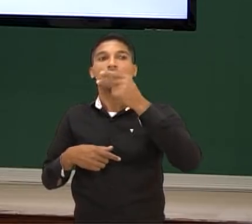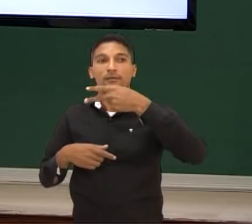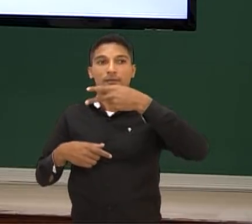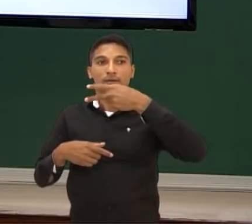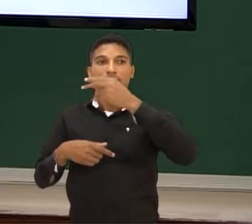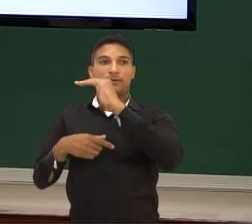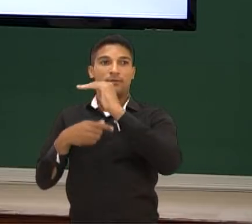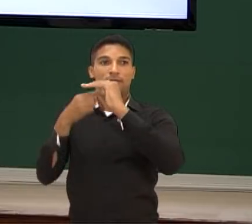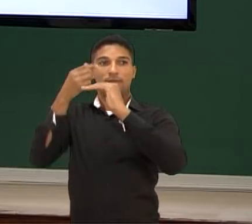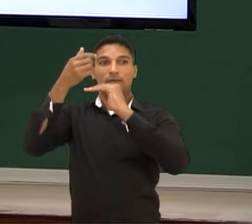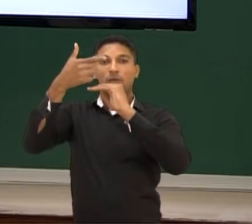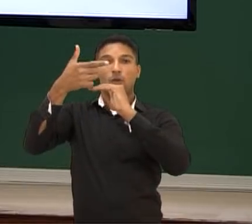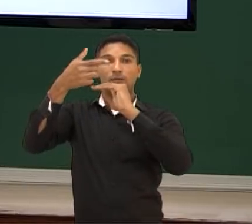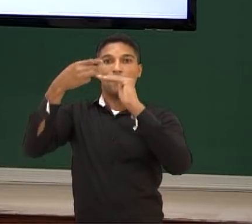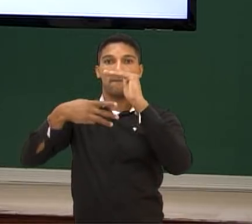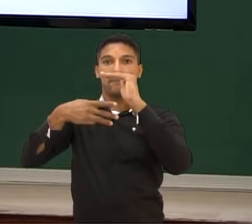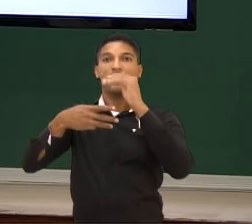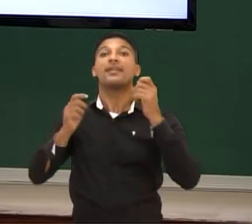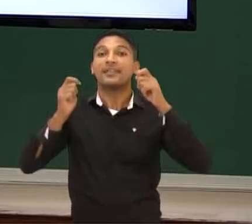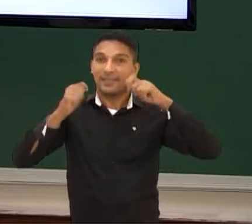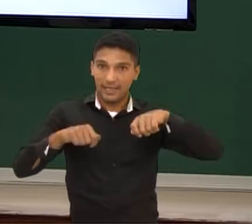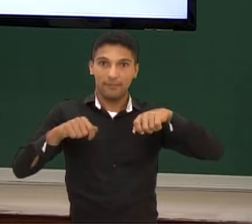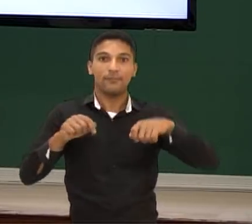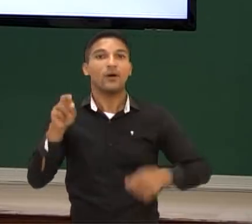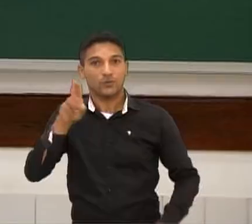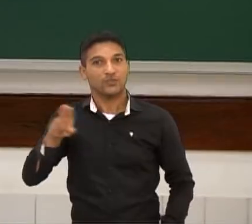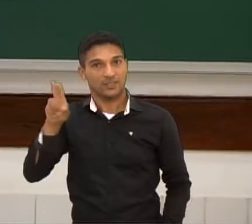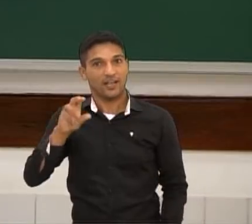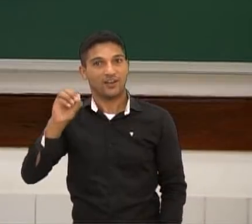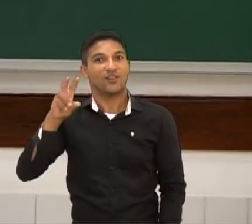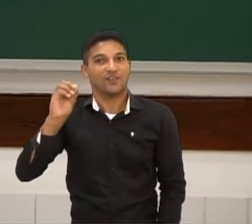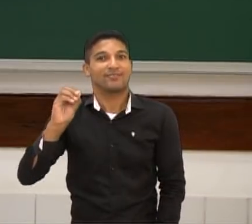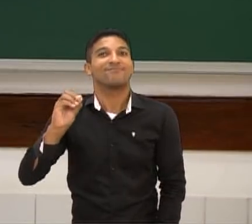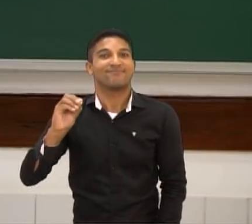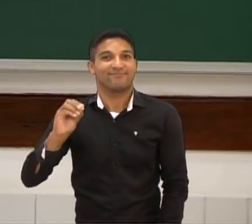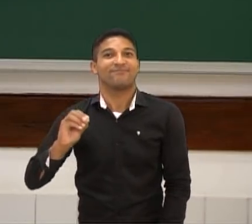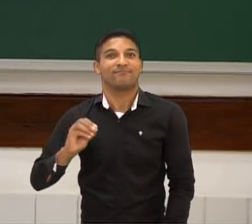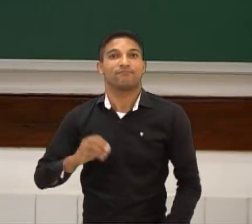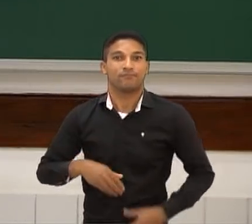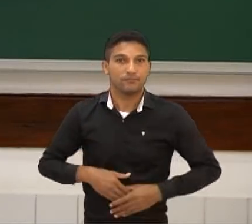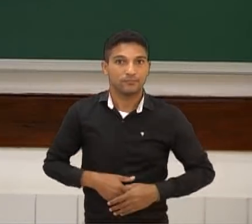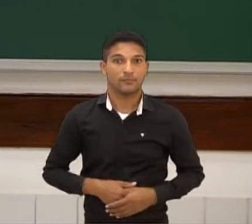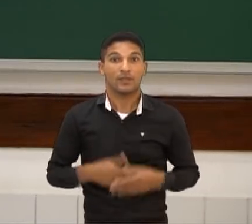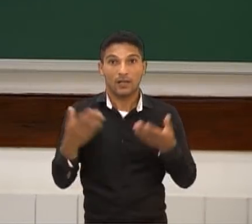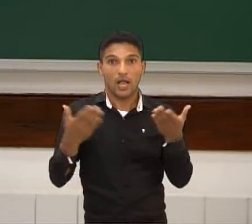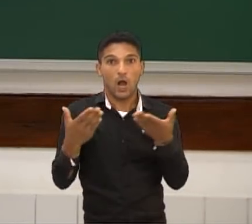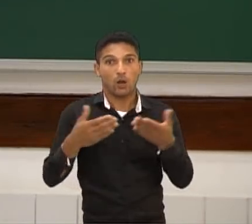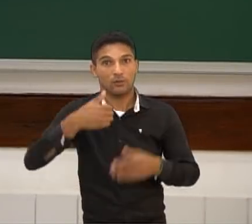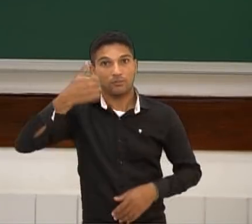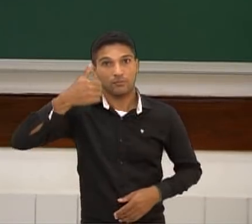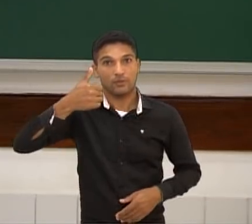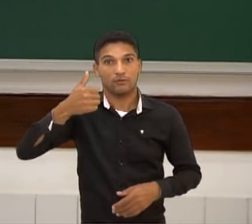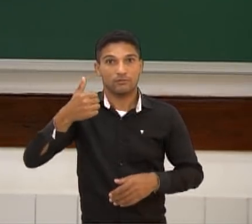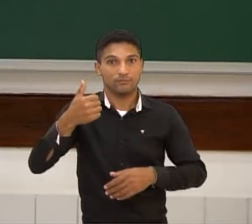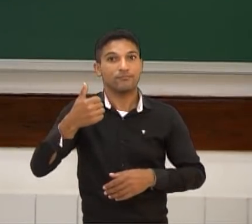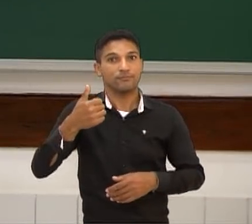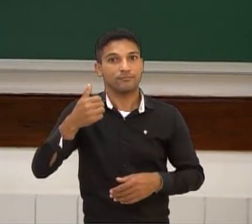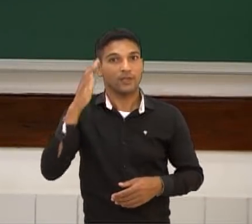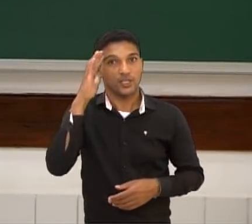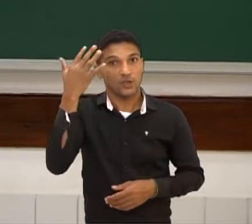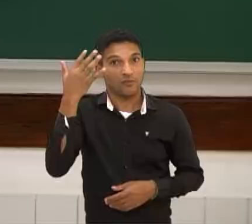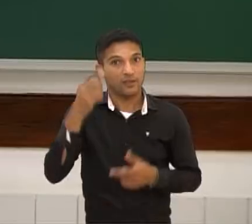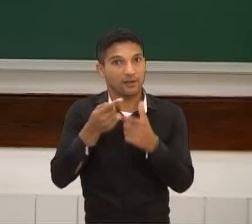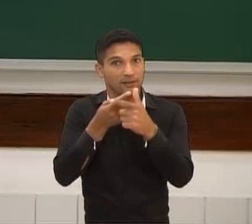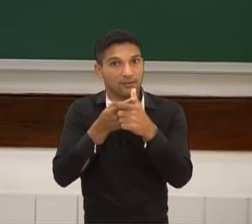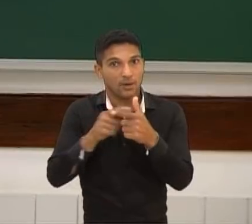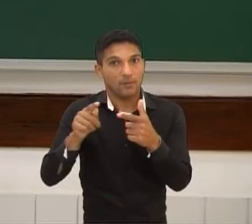minha caixinha, da caixinha da Helena. Ok? Agora vamos para o nosso primeiro probleminha, certo? Vamos analisar,